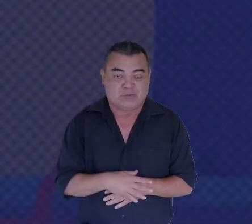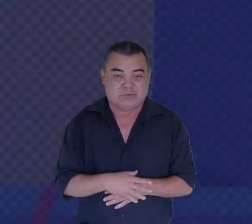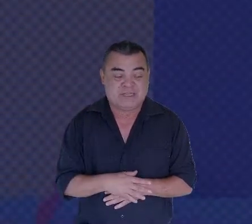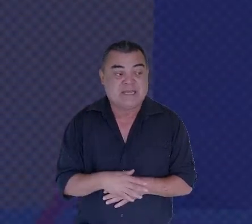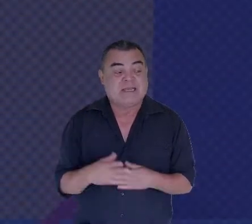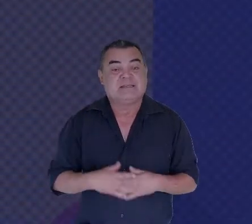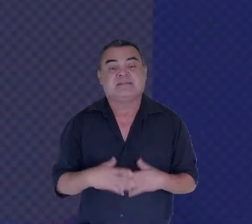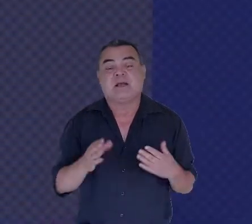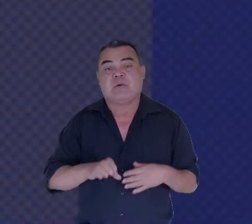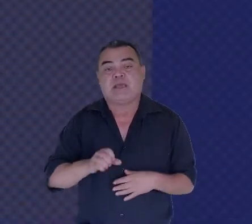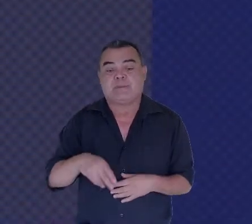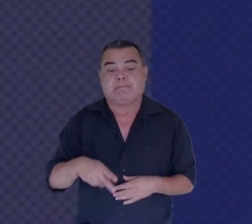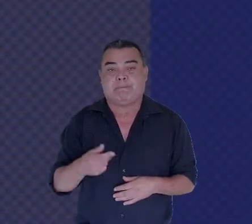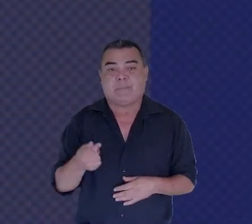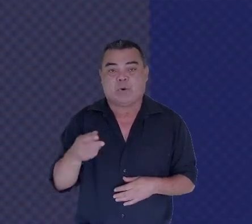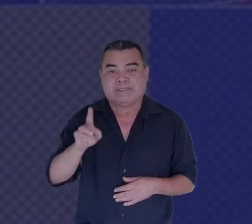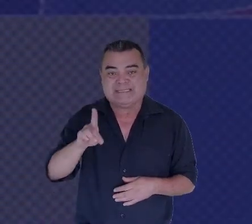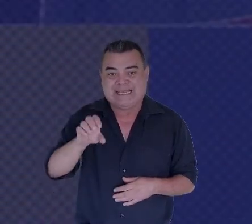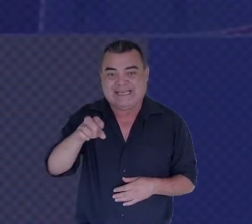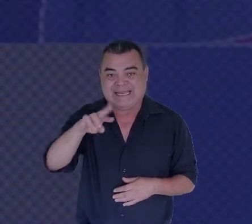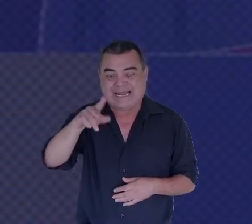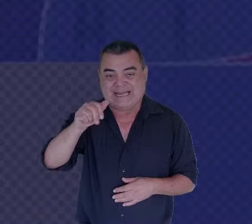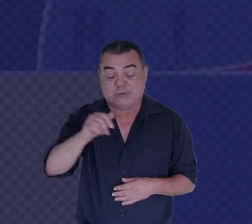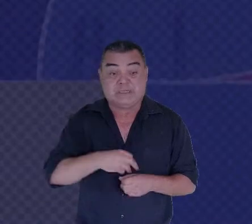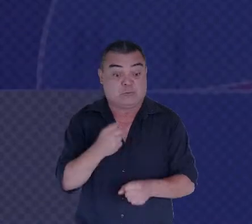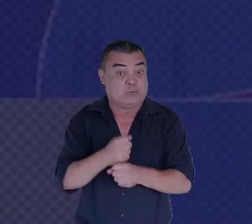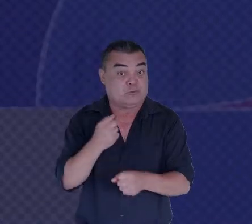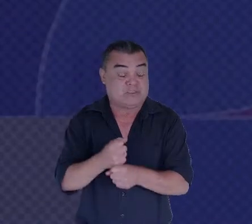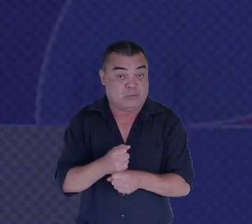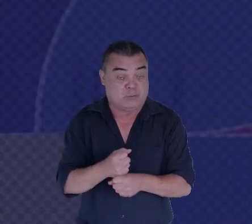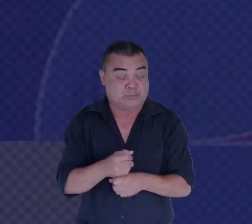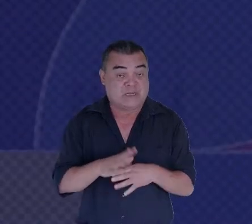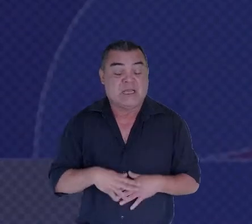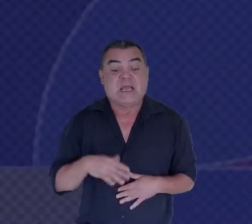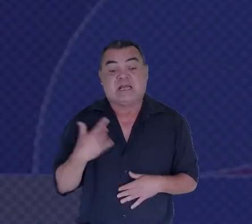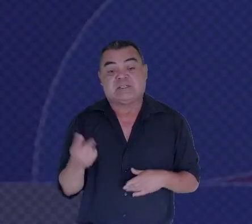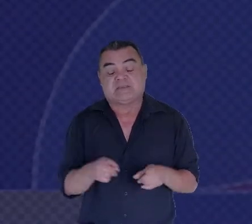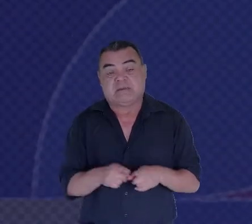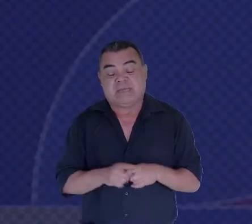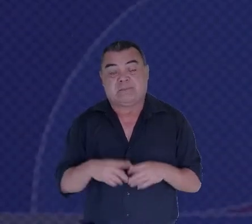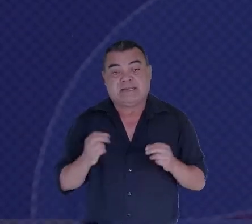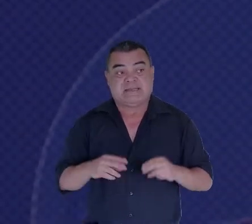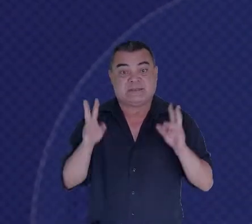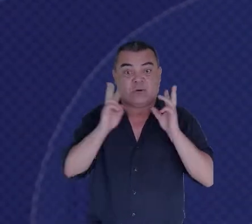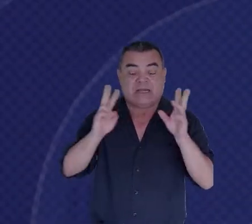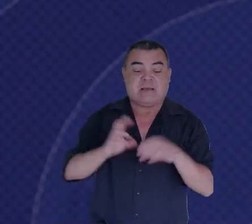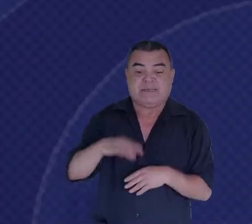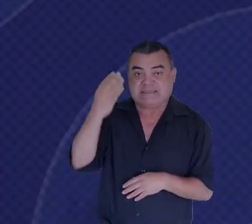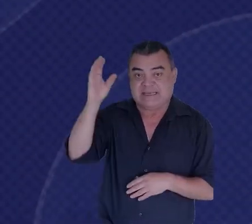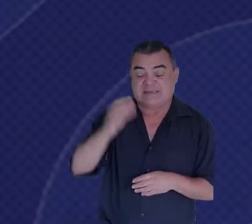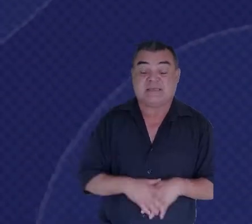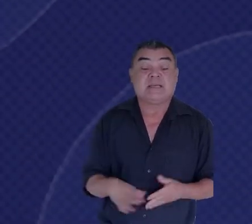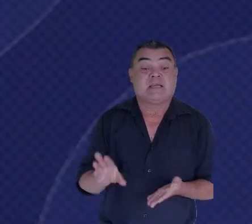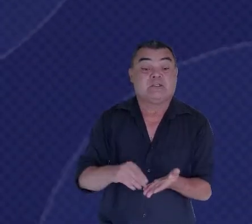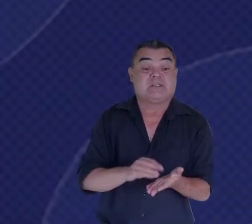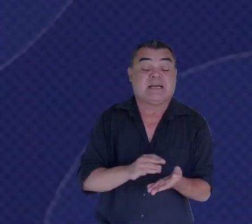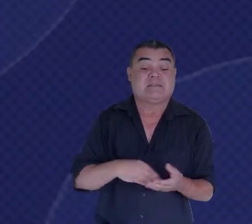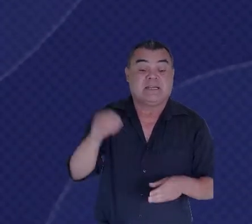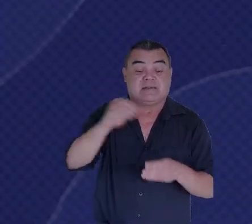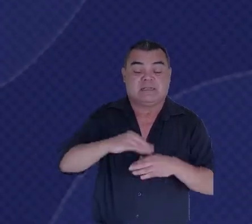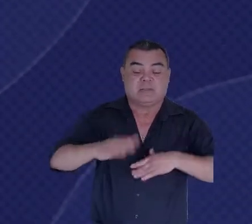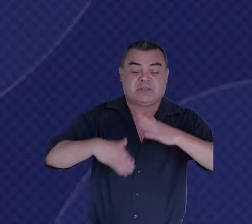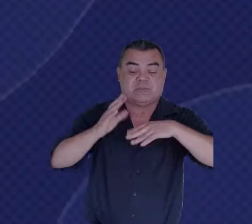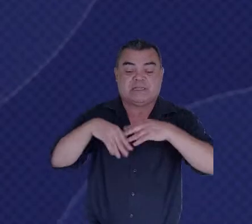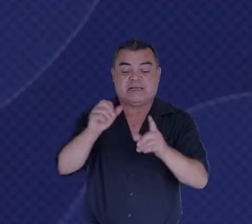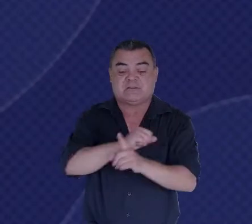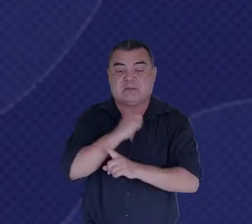ser empoderados economicamente para essa construção e a gente também tem que olhar para ciência de dados dentro